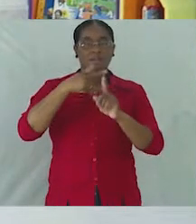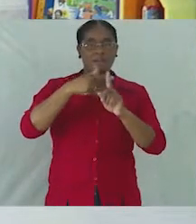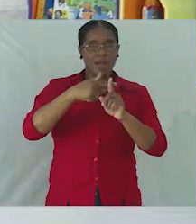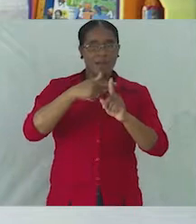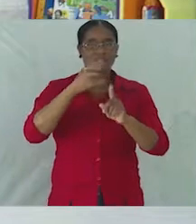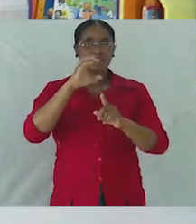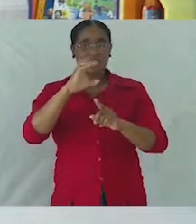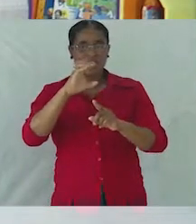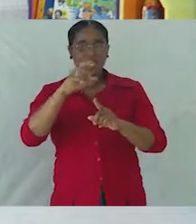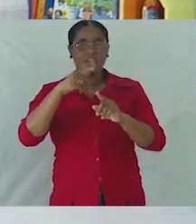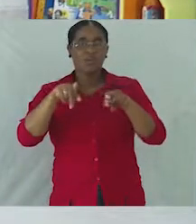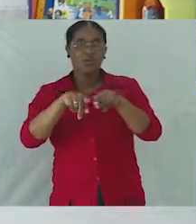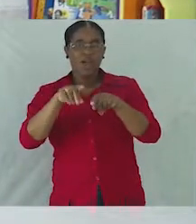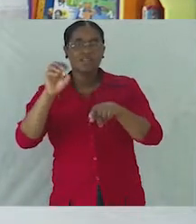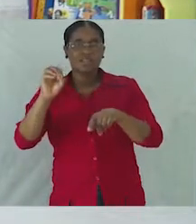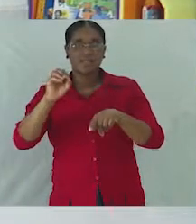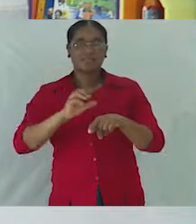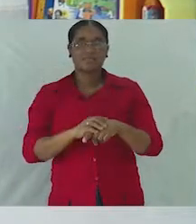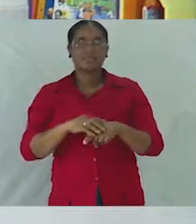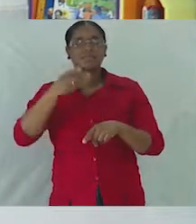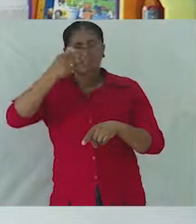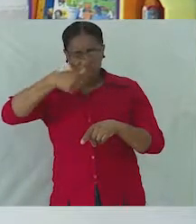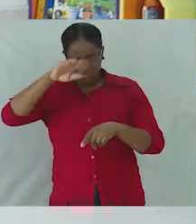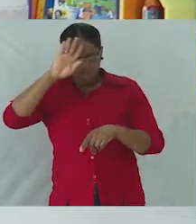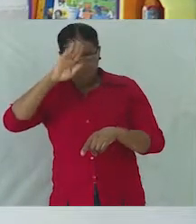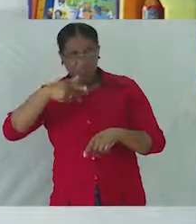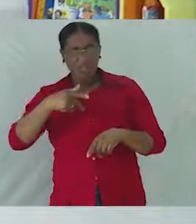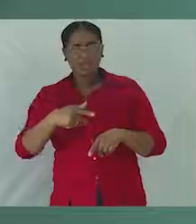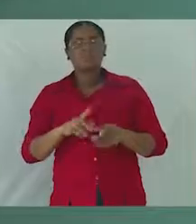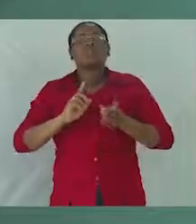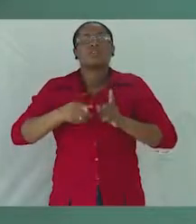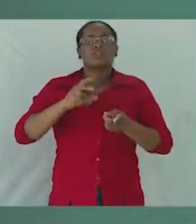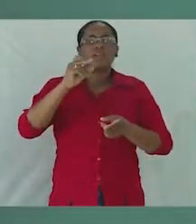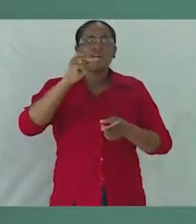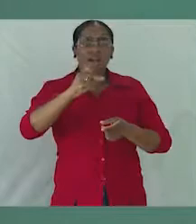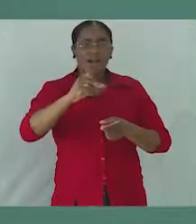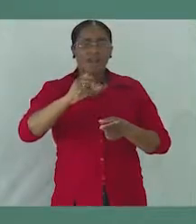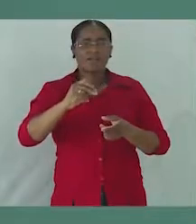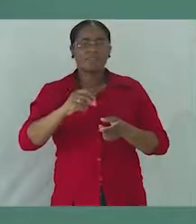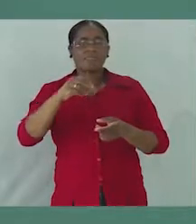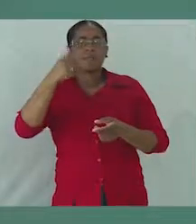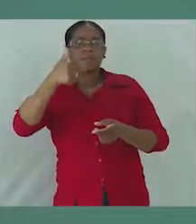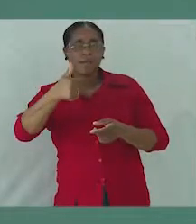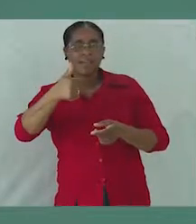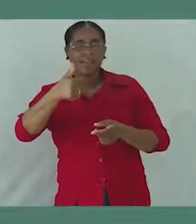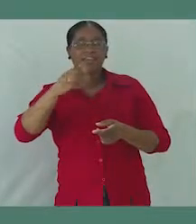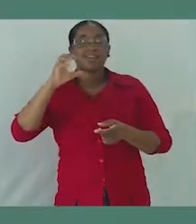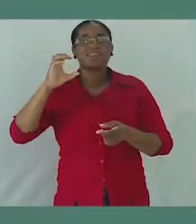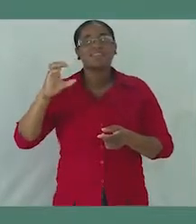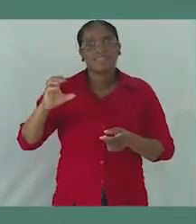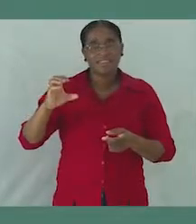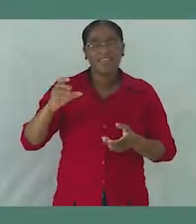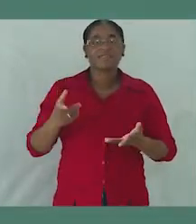mais c igual a 0. E sabemos que a, b e